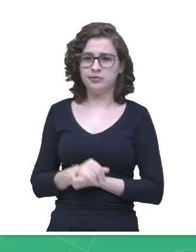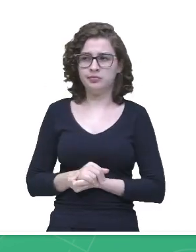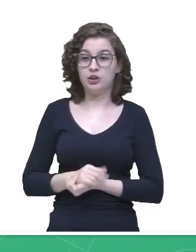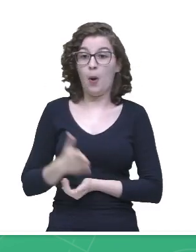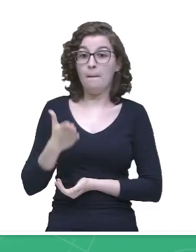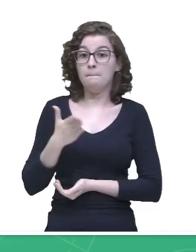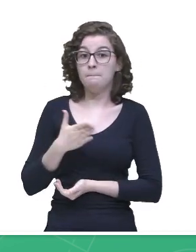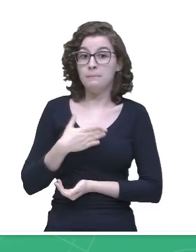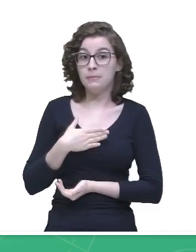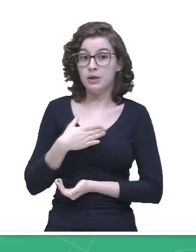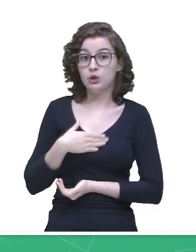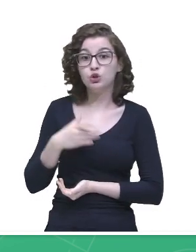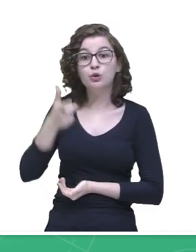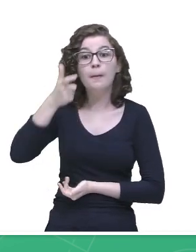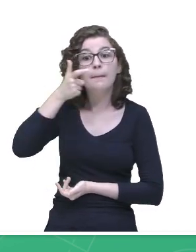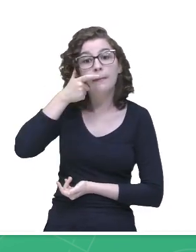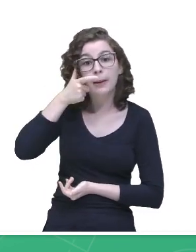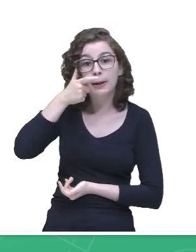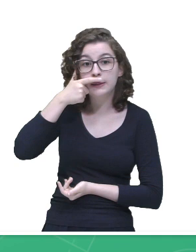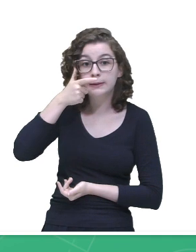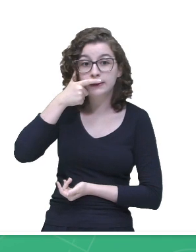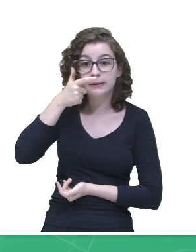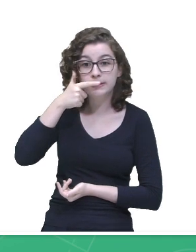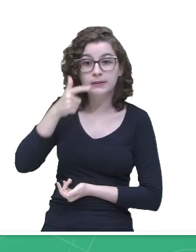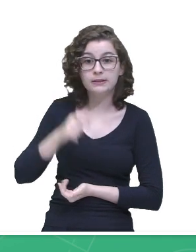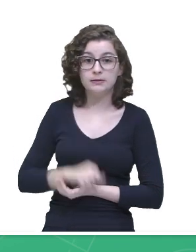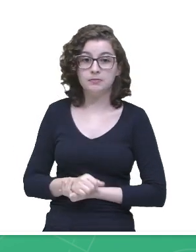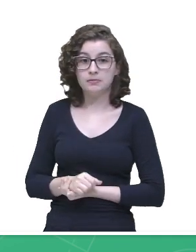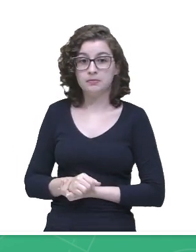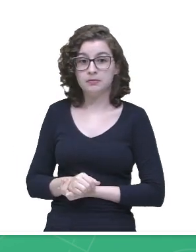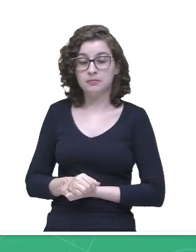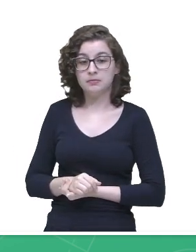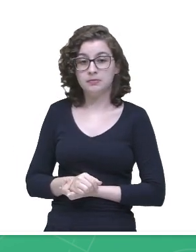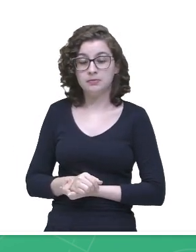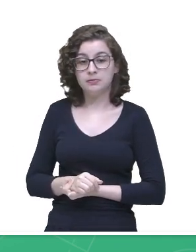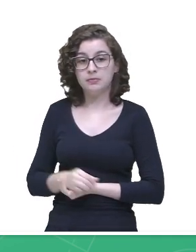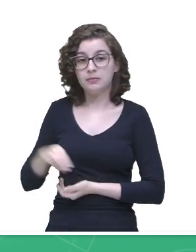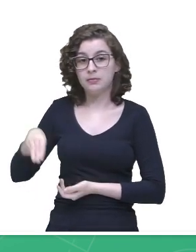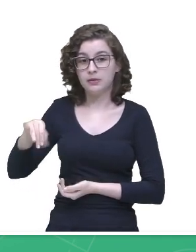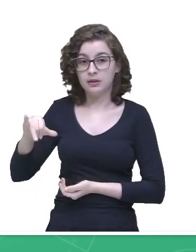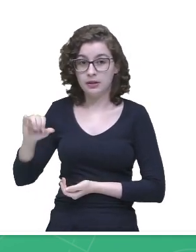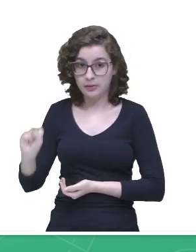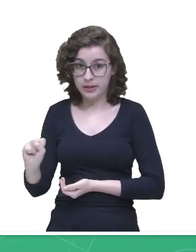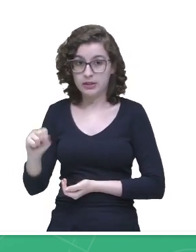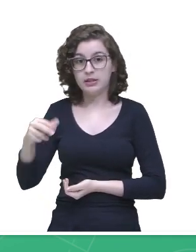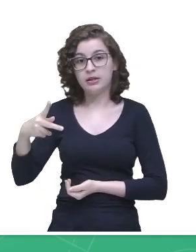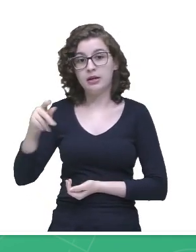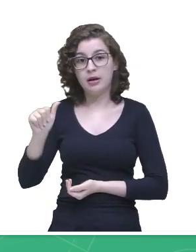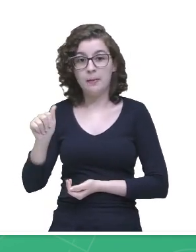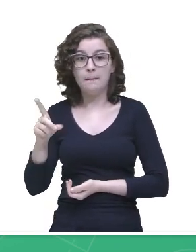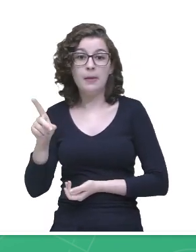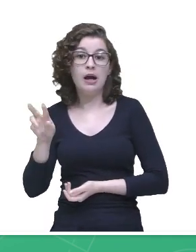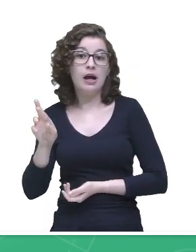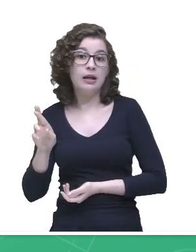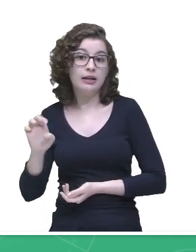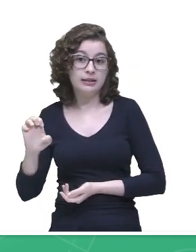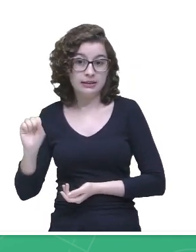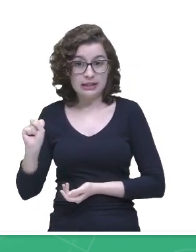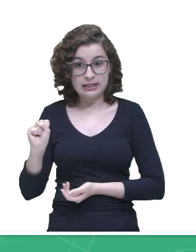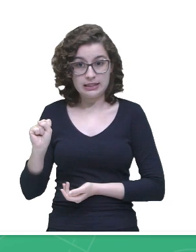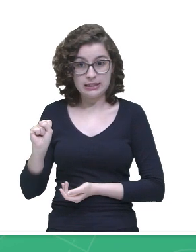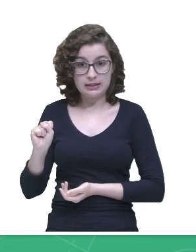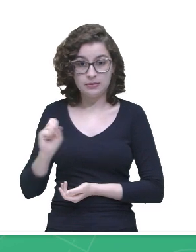pais, mis padres. Eu estou falando do meu pai e da minha mãe, claro, né? Então, se eu estou falando dos dois,